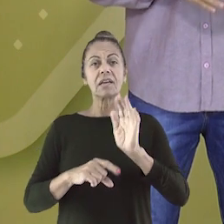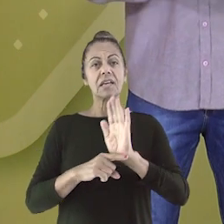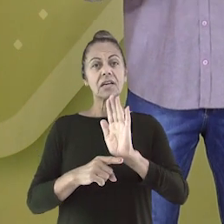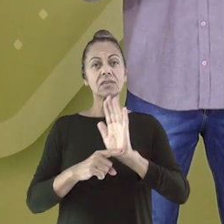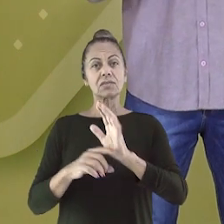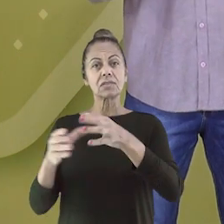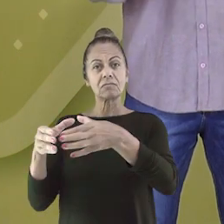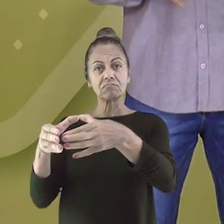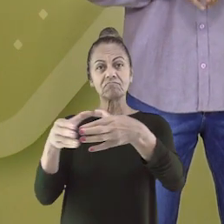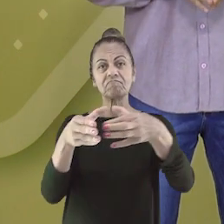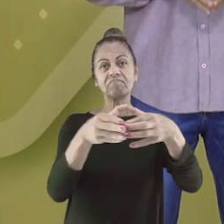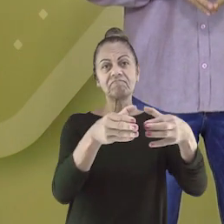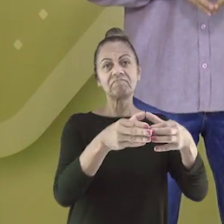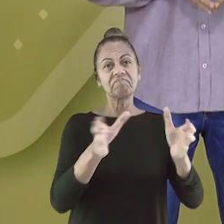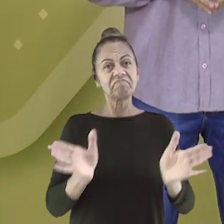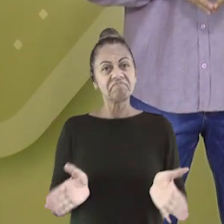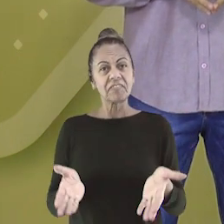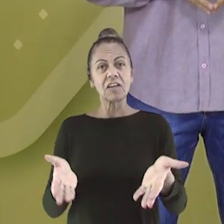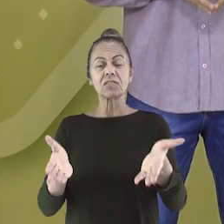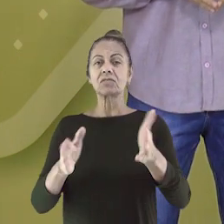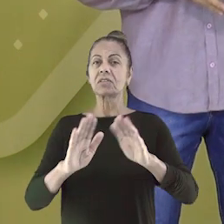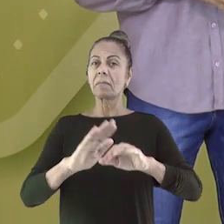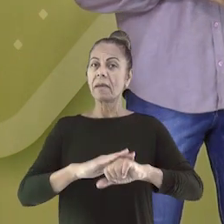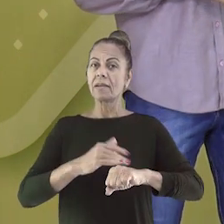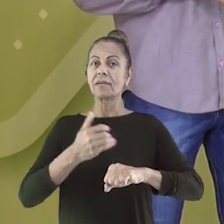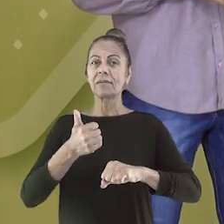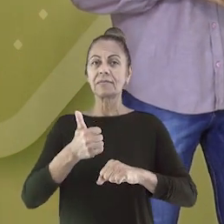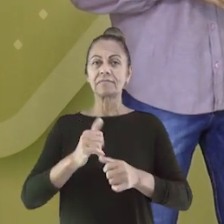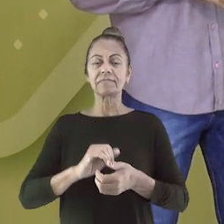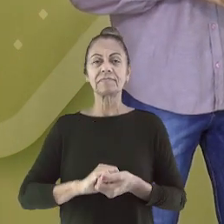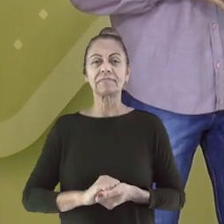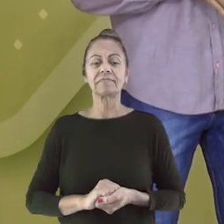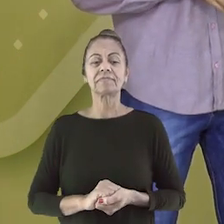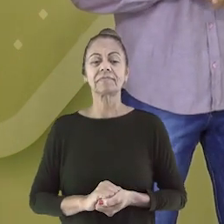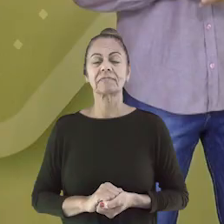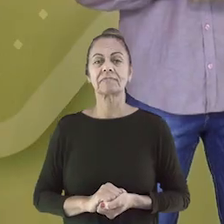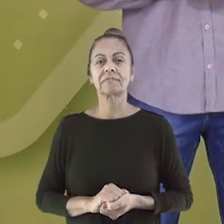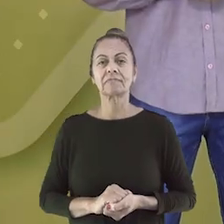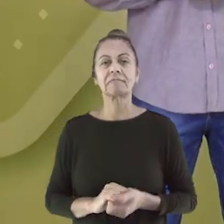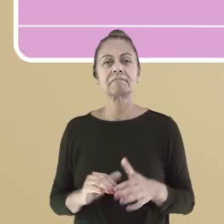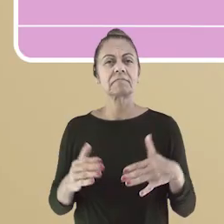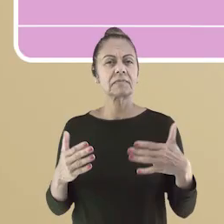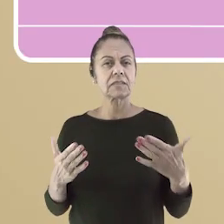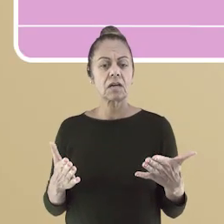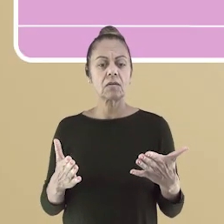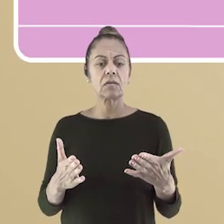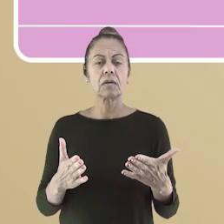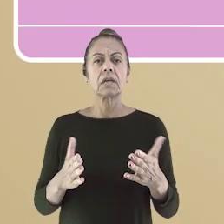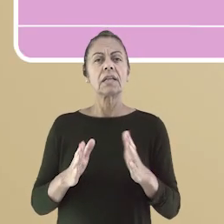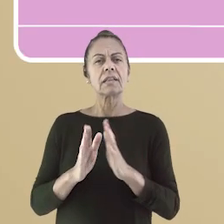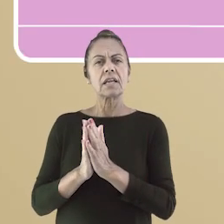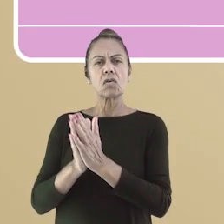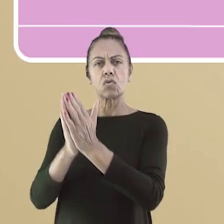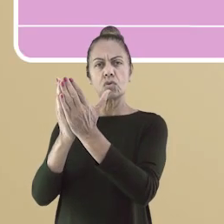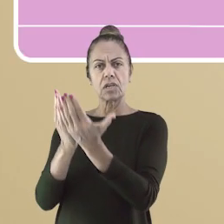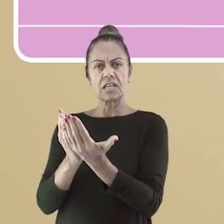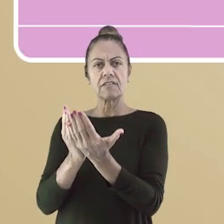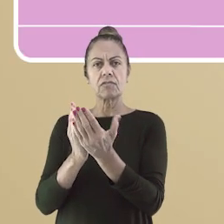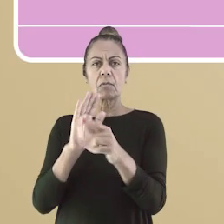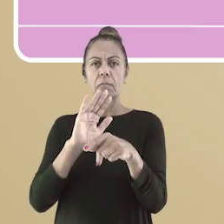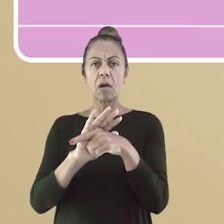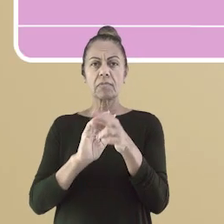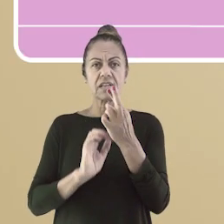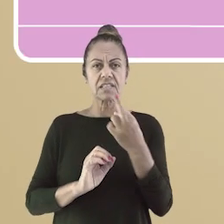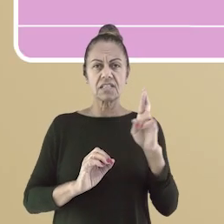comunidade, independente da crença de cada indivíduo. Coisa legal, não, professor? Muito legal. Na obra intitulada O